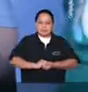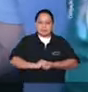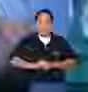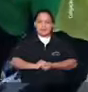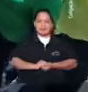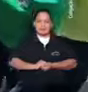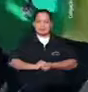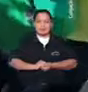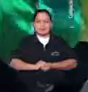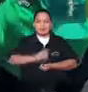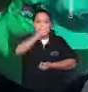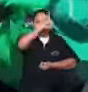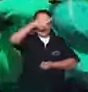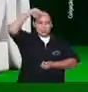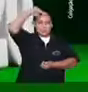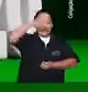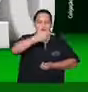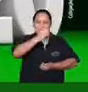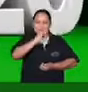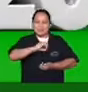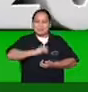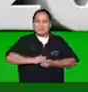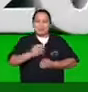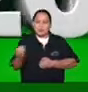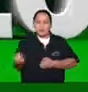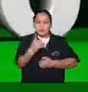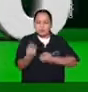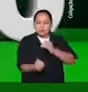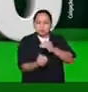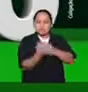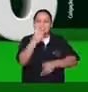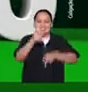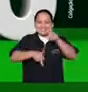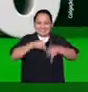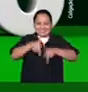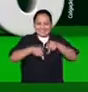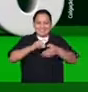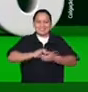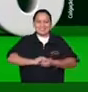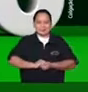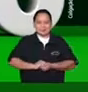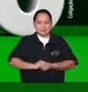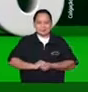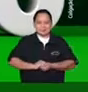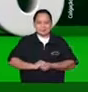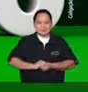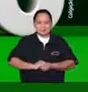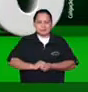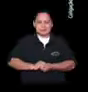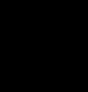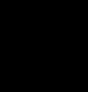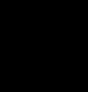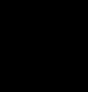Eu boto 20 pra mudar de... Wilson Lima, número 20. O novo que vem do povo.